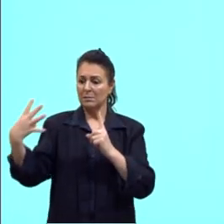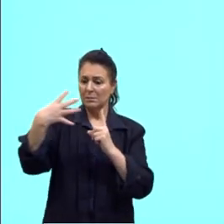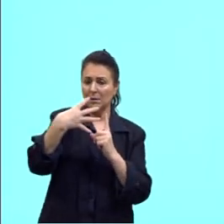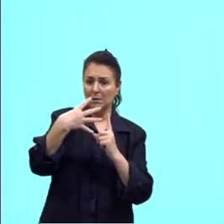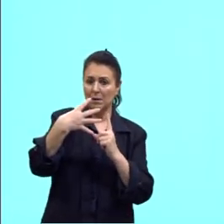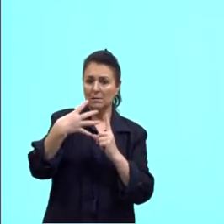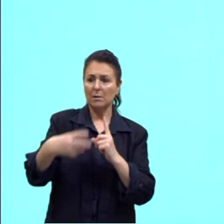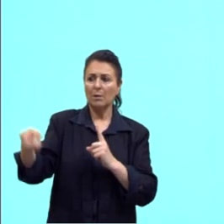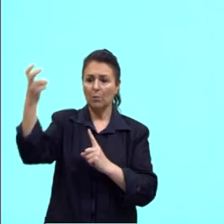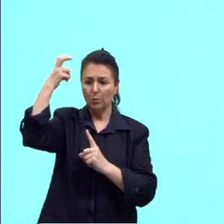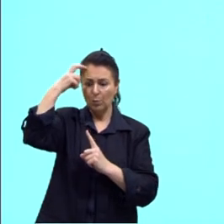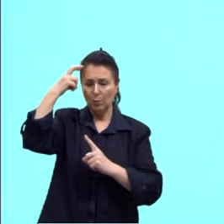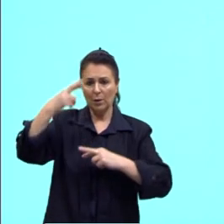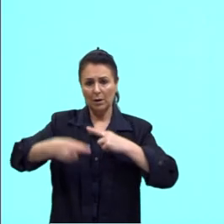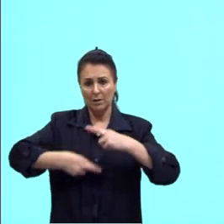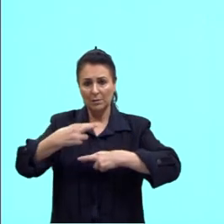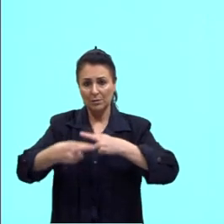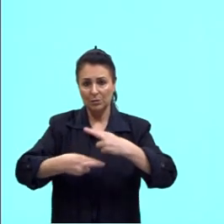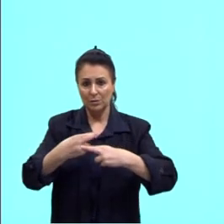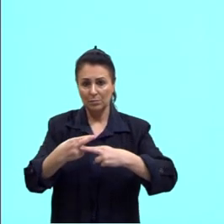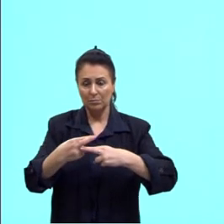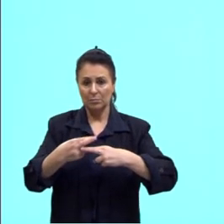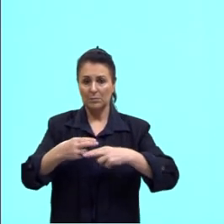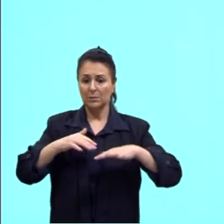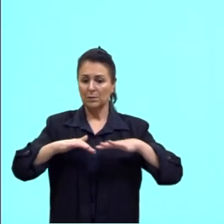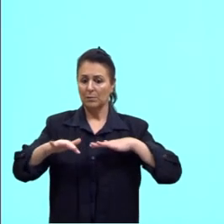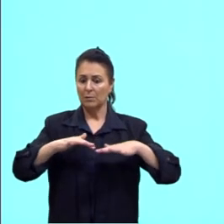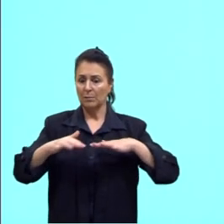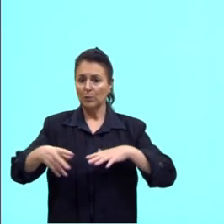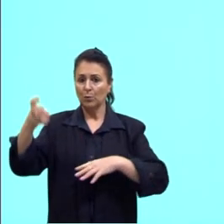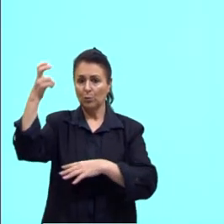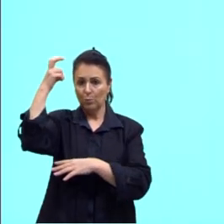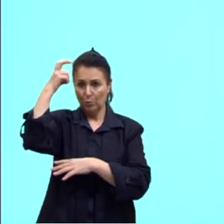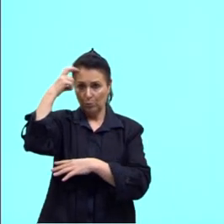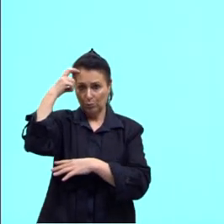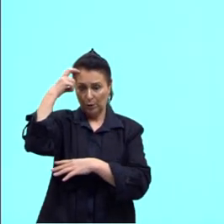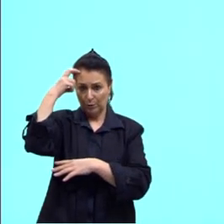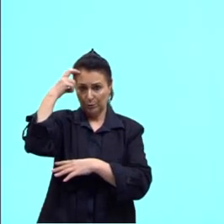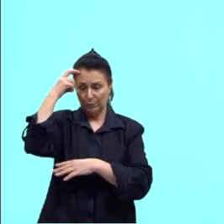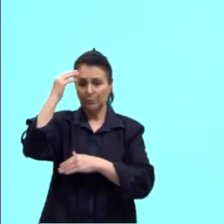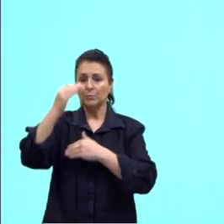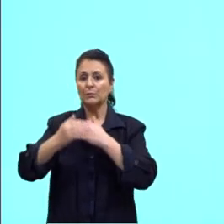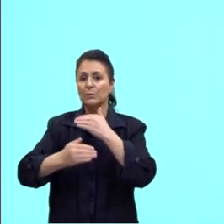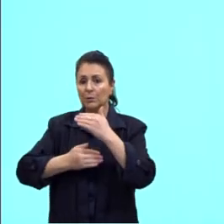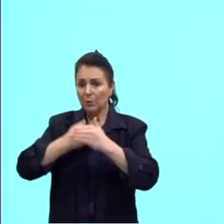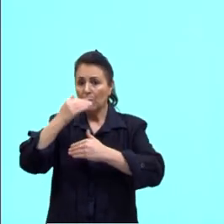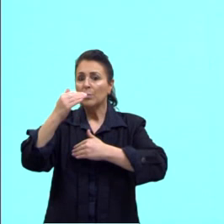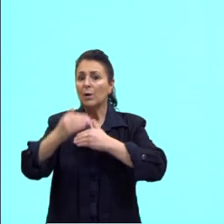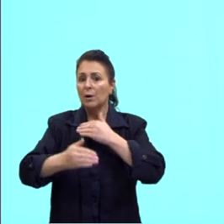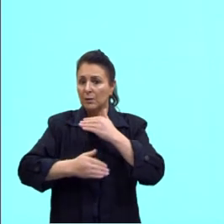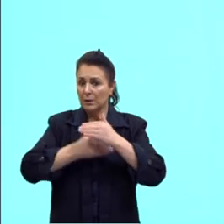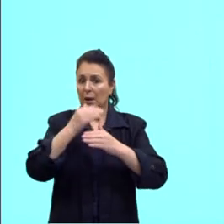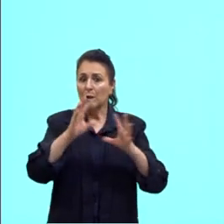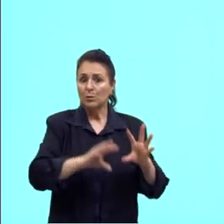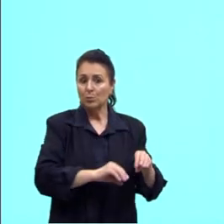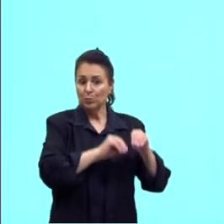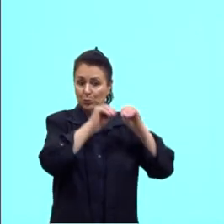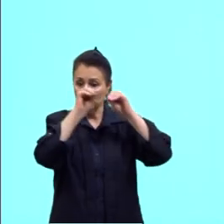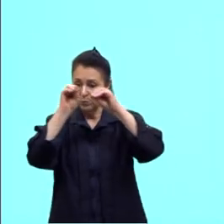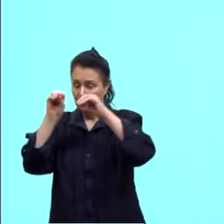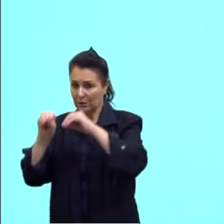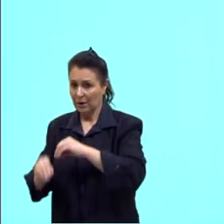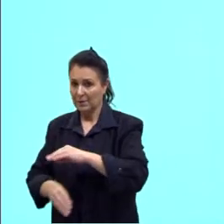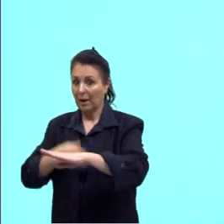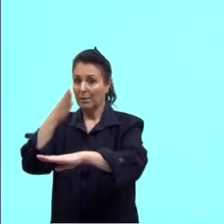da cultura renascentista esse movimento cultural inserido no processo de transição da